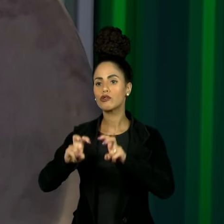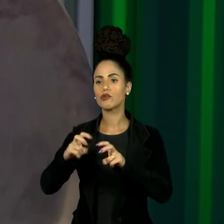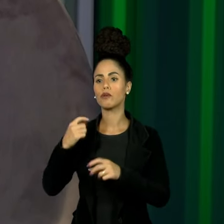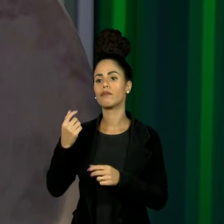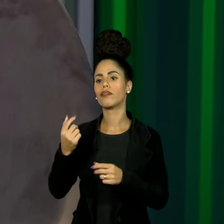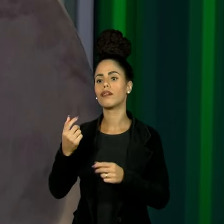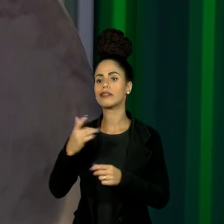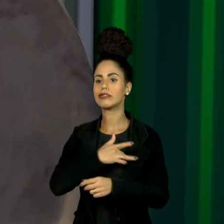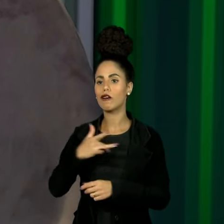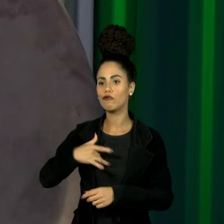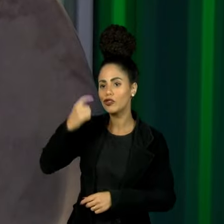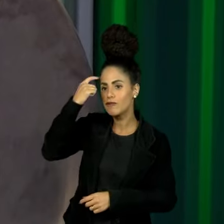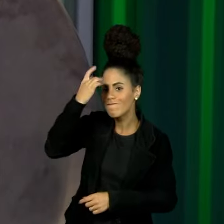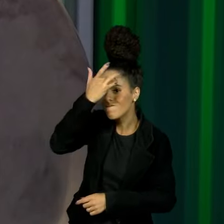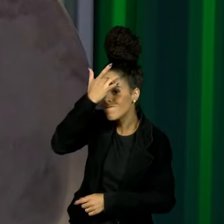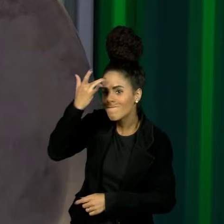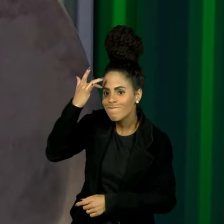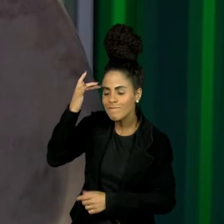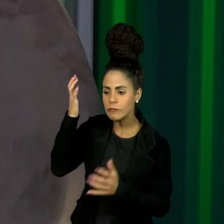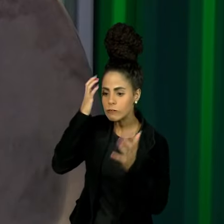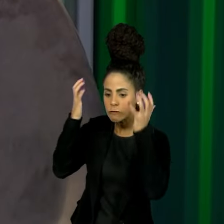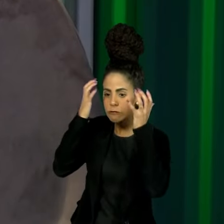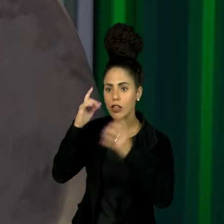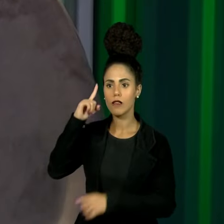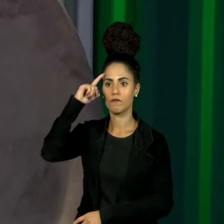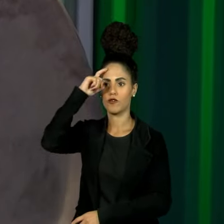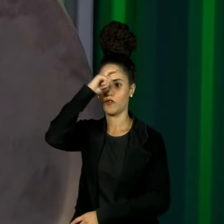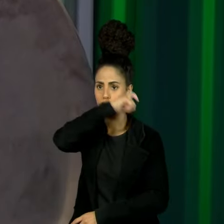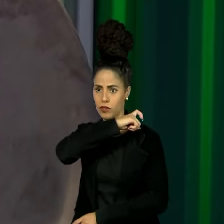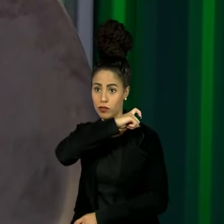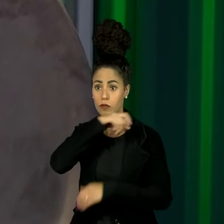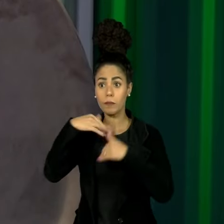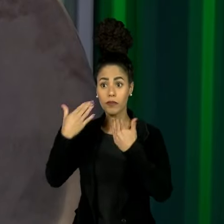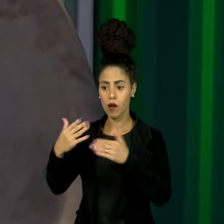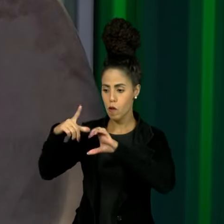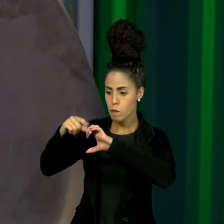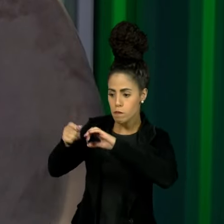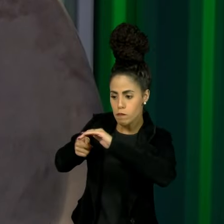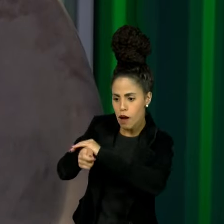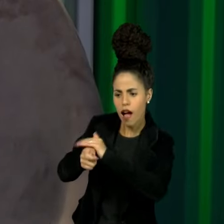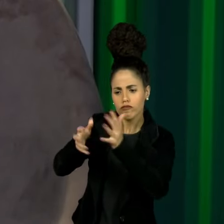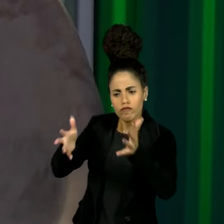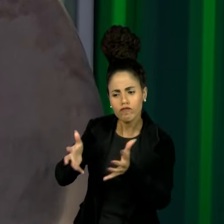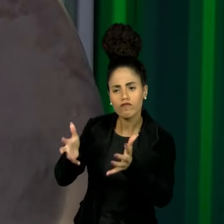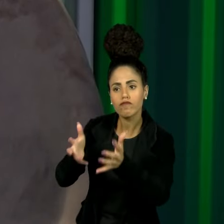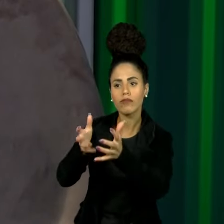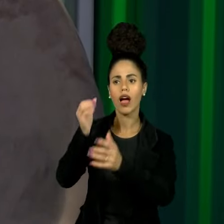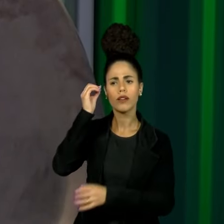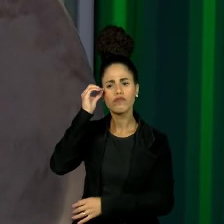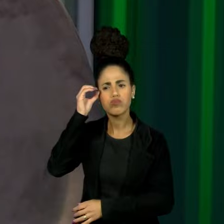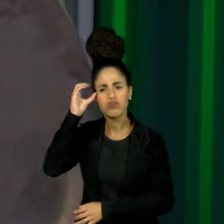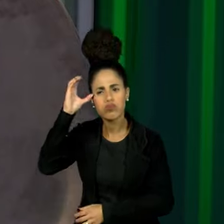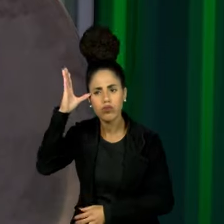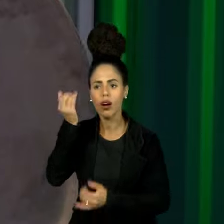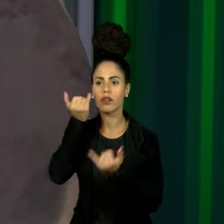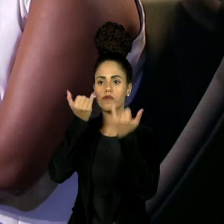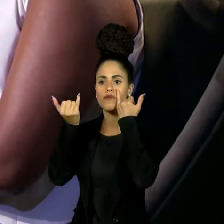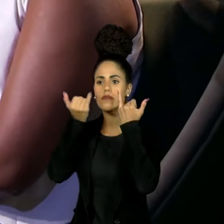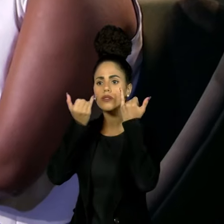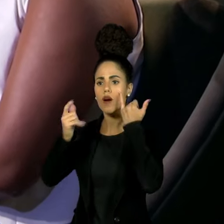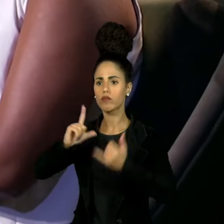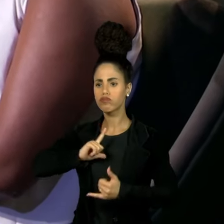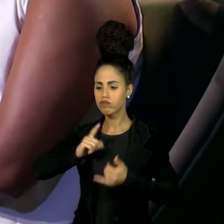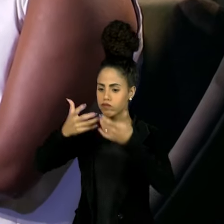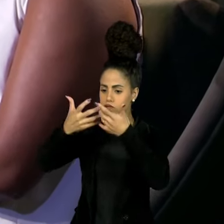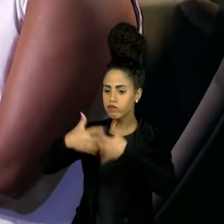mental, né? Então, eu entendo que, assim como o empreendedorismo e fomentar todo o conhecimento, acesso à informação, às ferramentas,